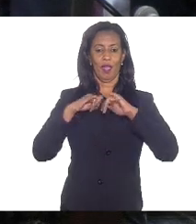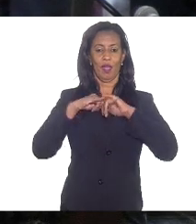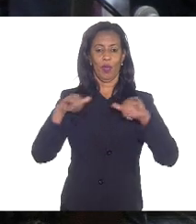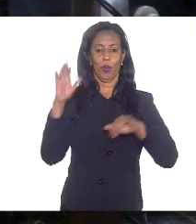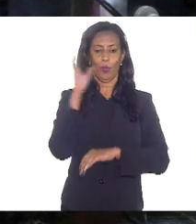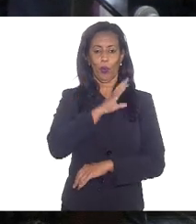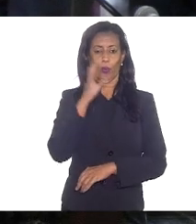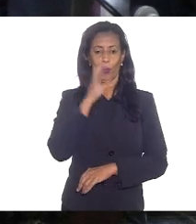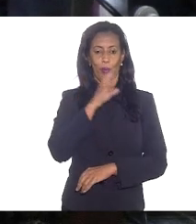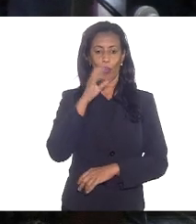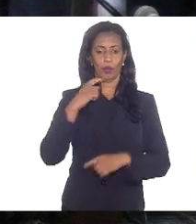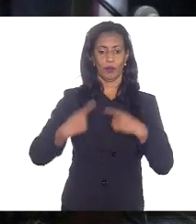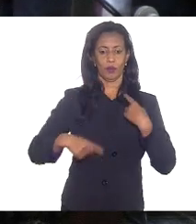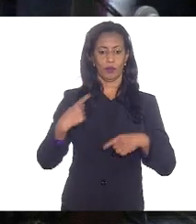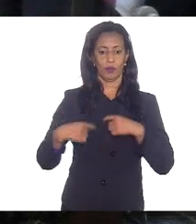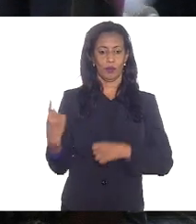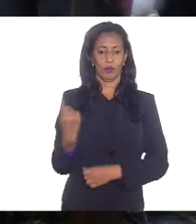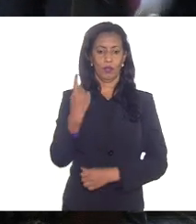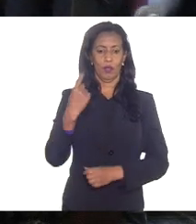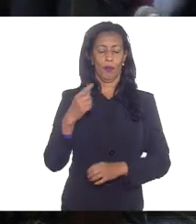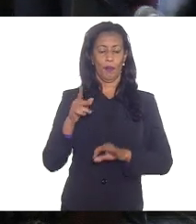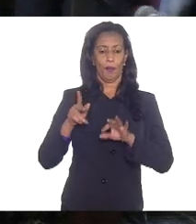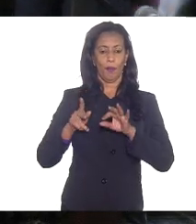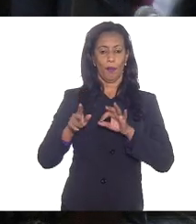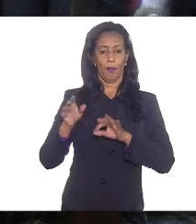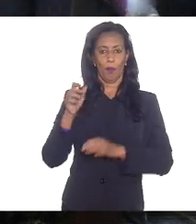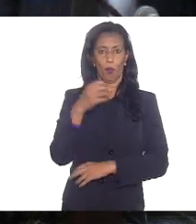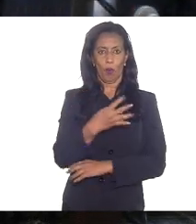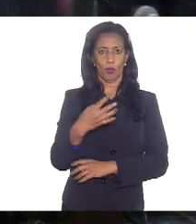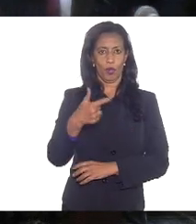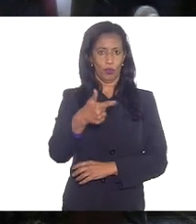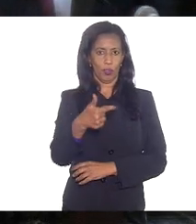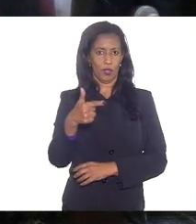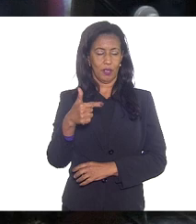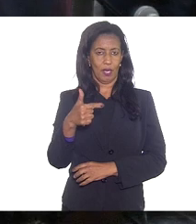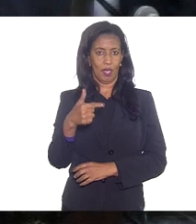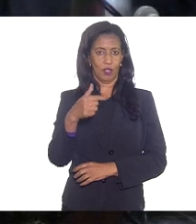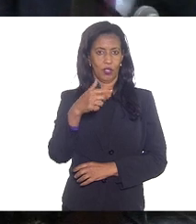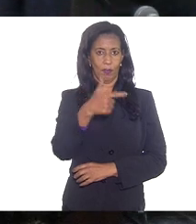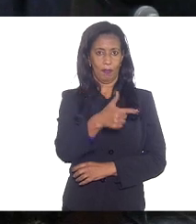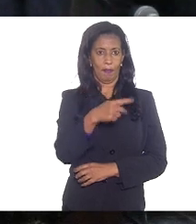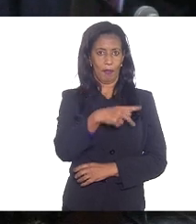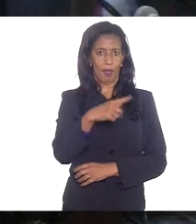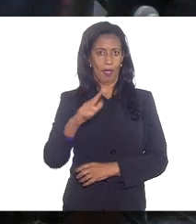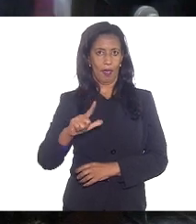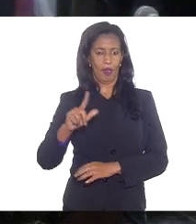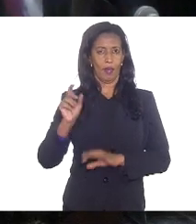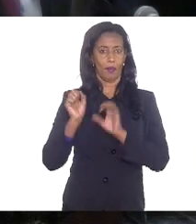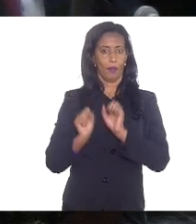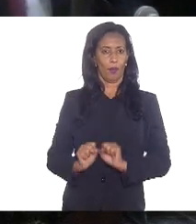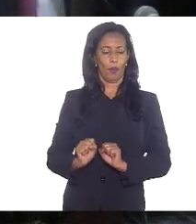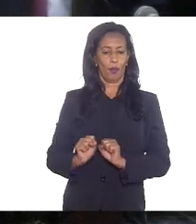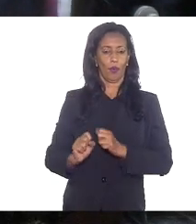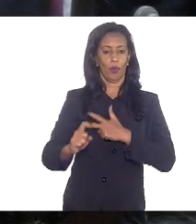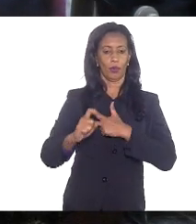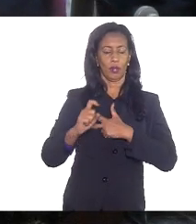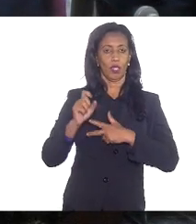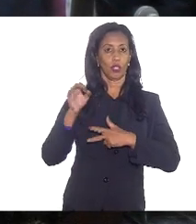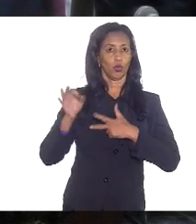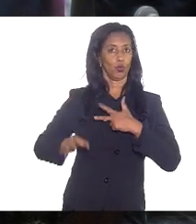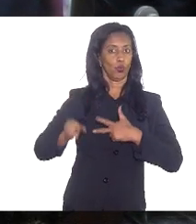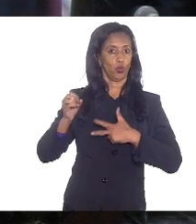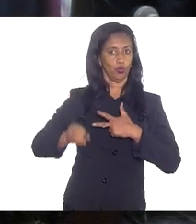Anuncio, em regime de urgência, em discussão única, projeto de lei 4427 de 21, de autoria do Poder